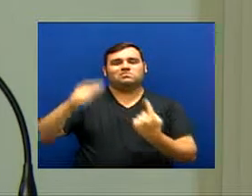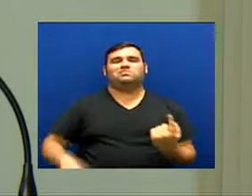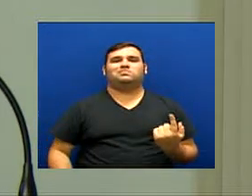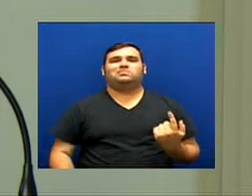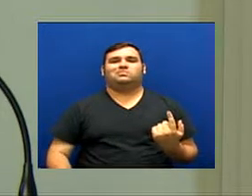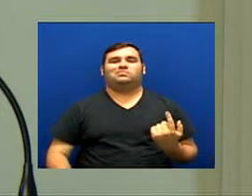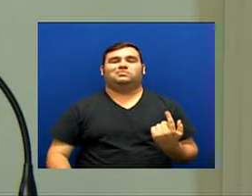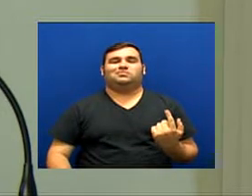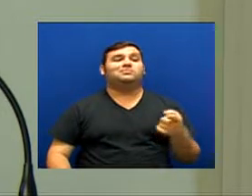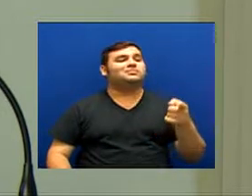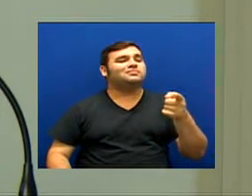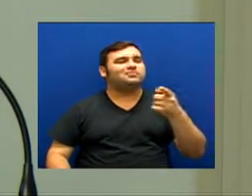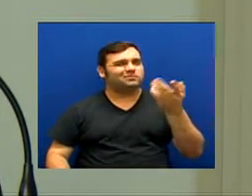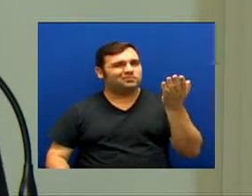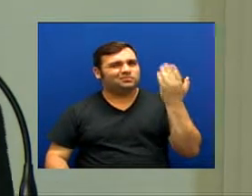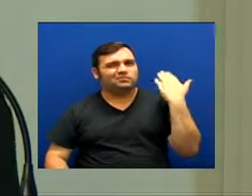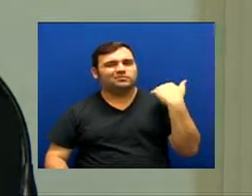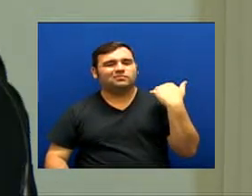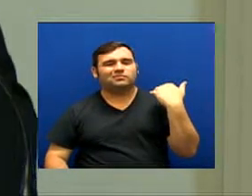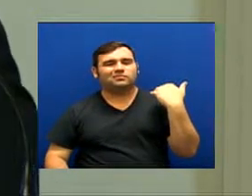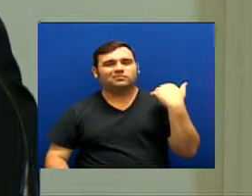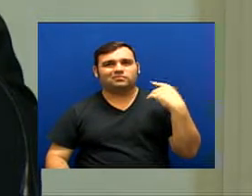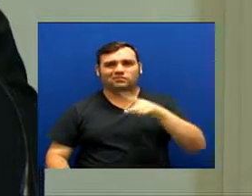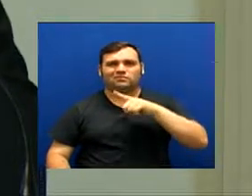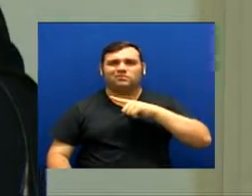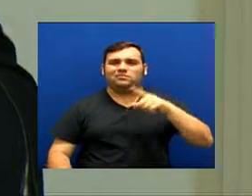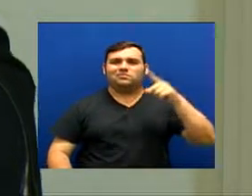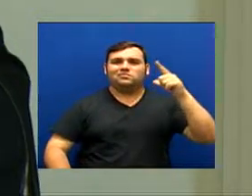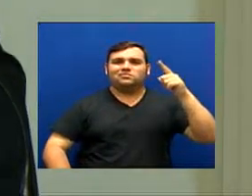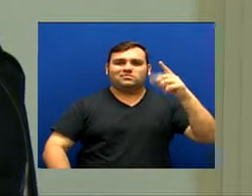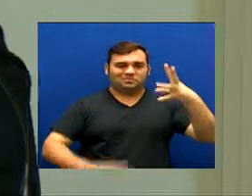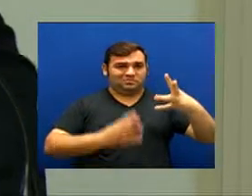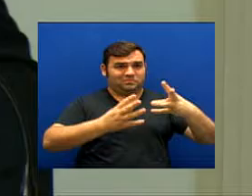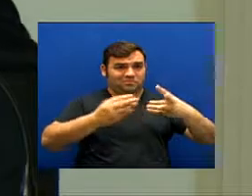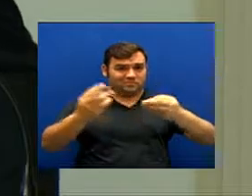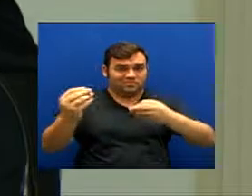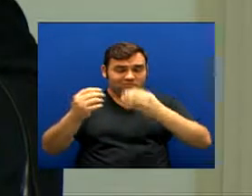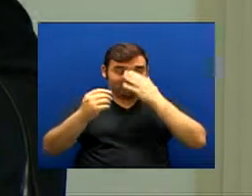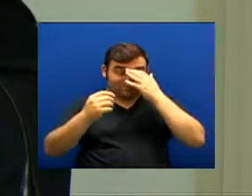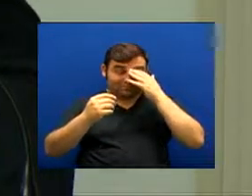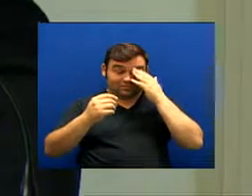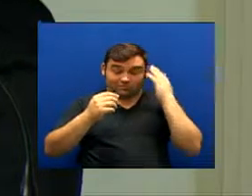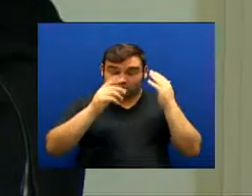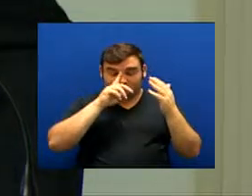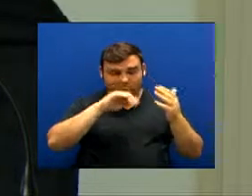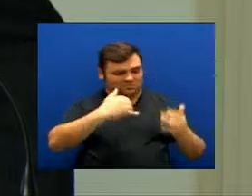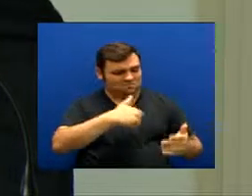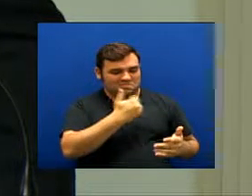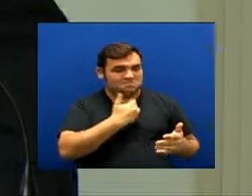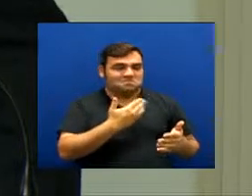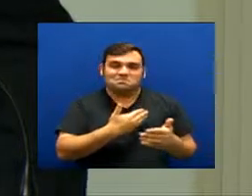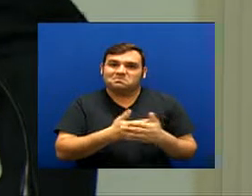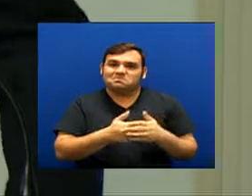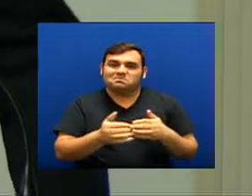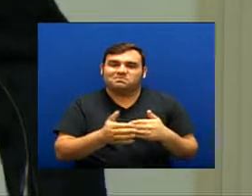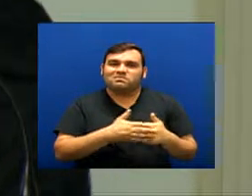abri-la e meditar nela, nessa casa legislativa. O Salmo de